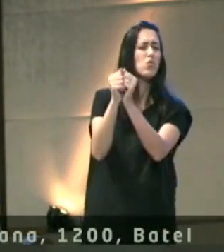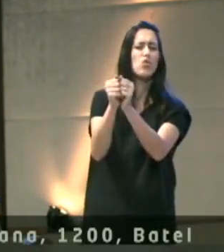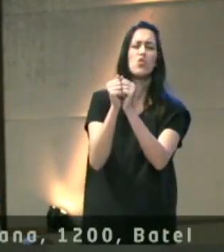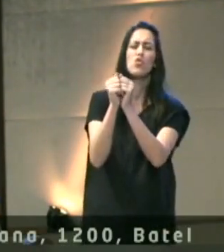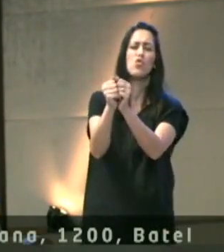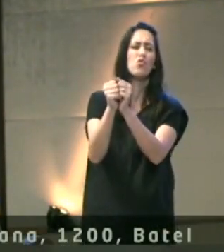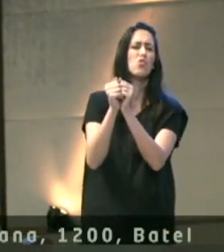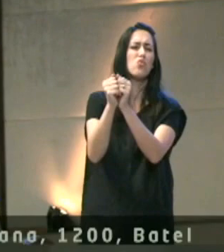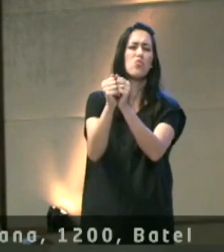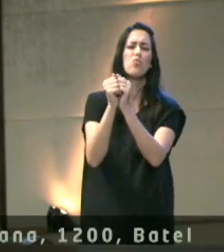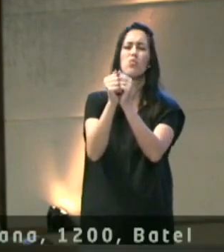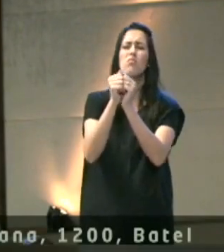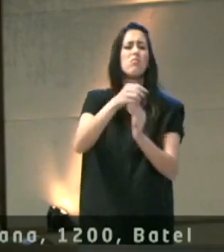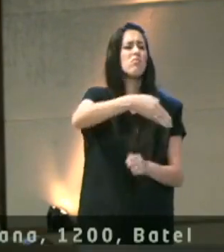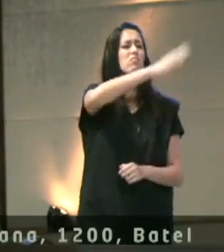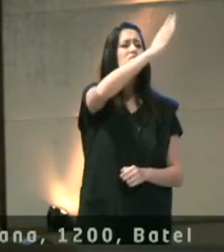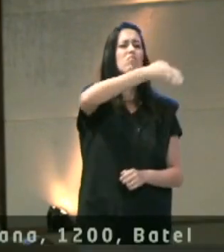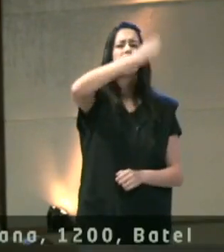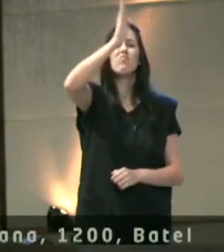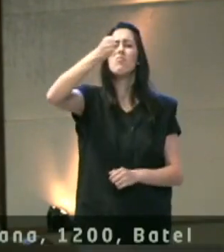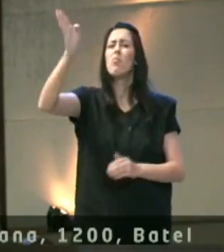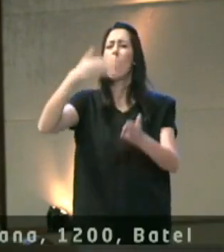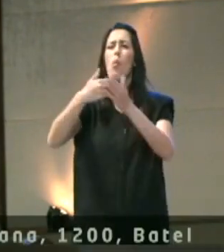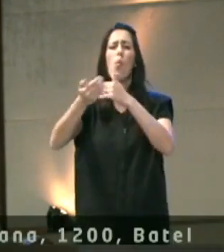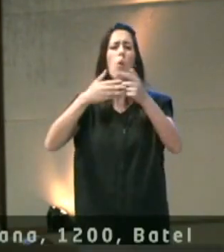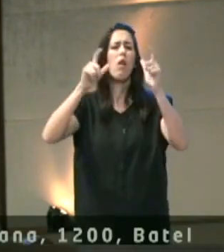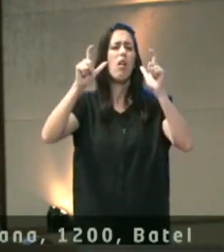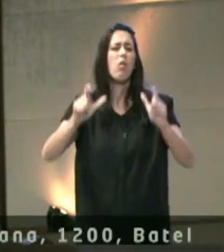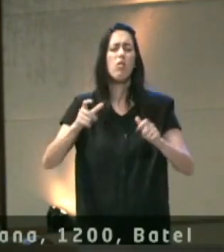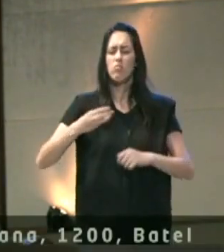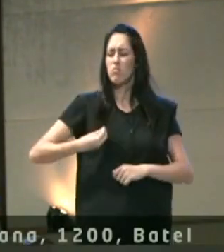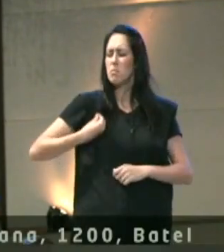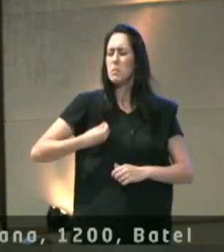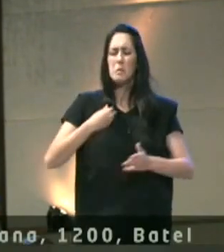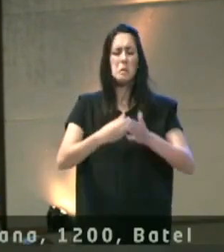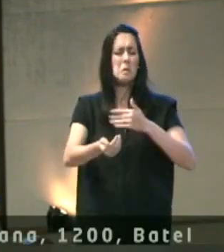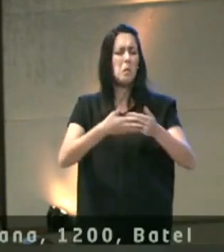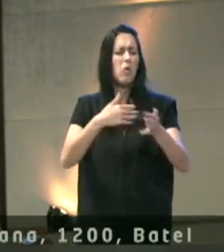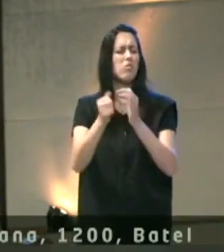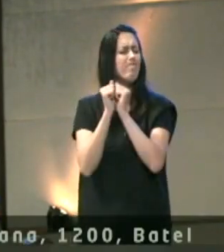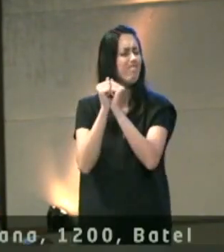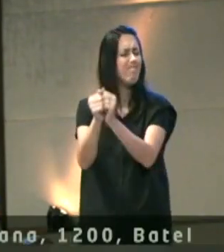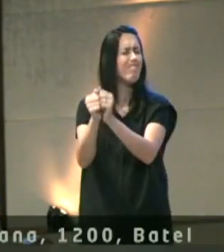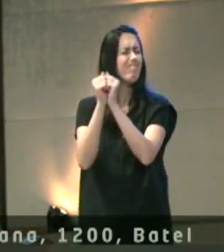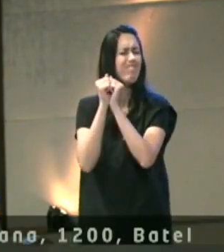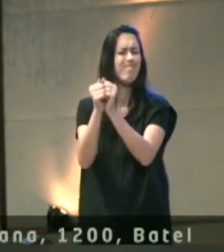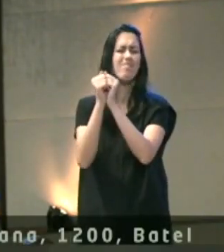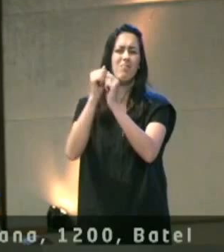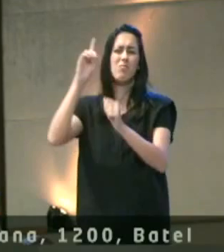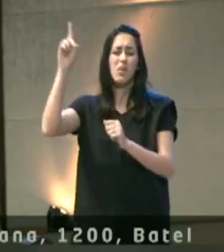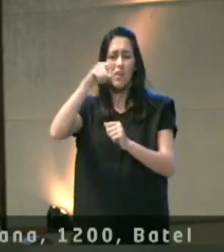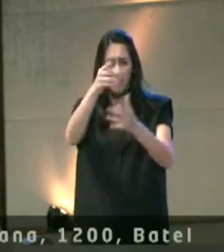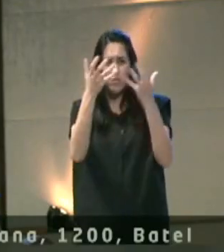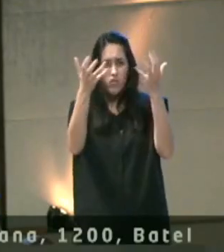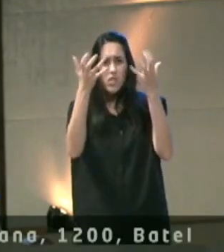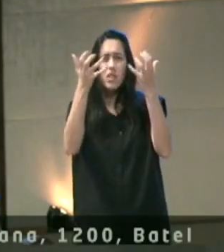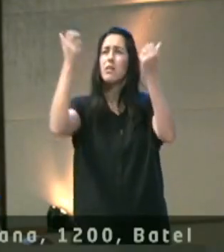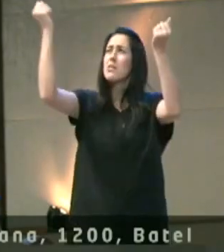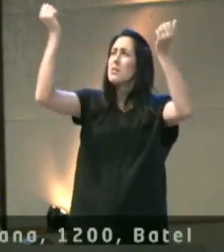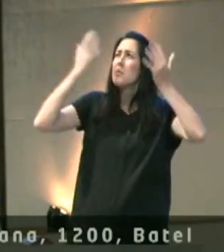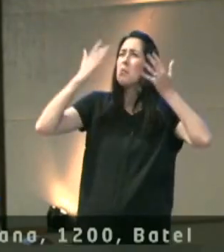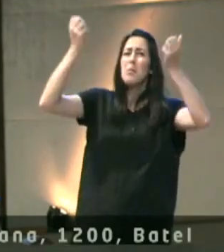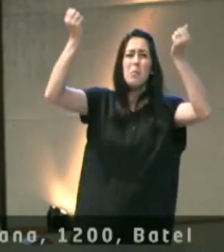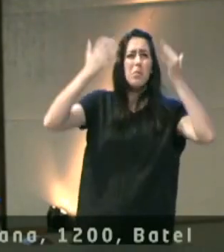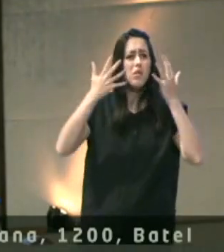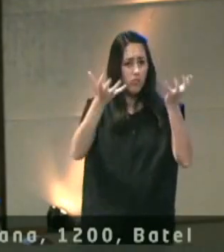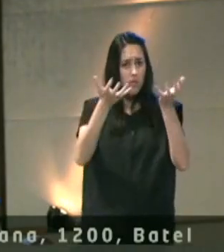com Jesus para todas as áreas da nossa vida. Se você quer ser alguém abençoado, leva Jesus para